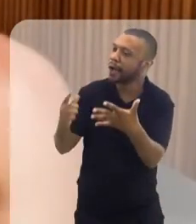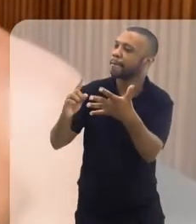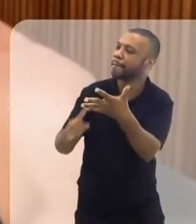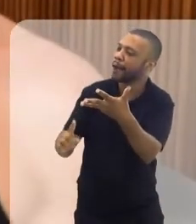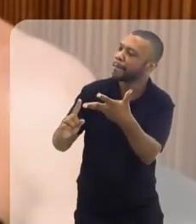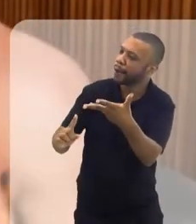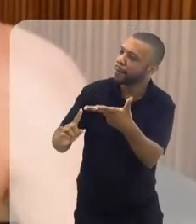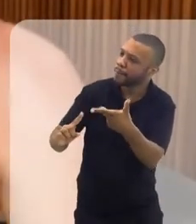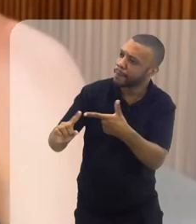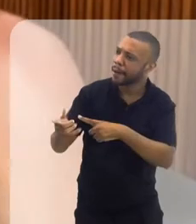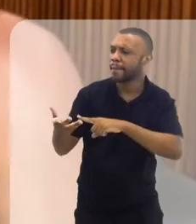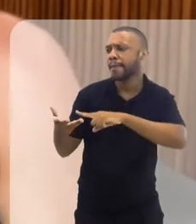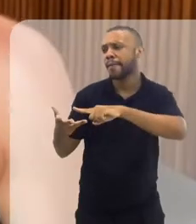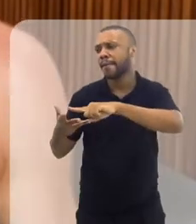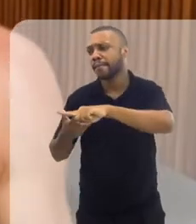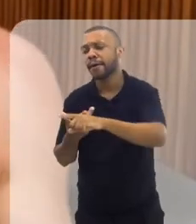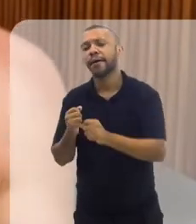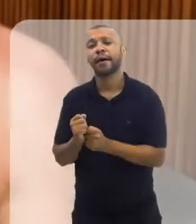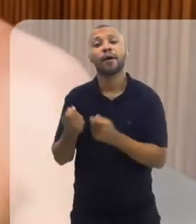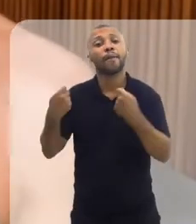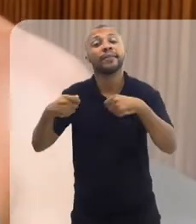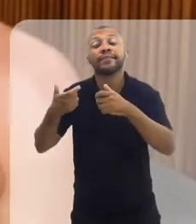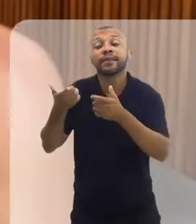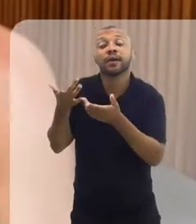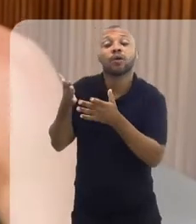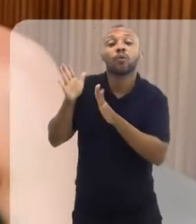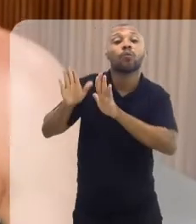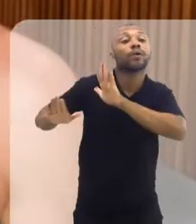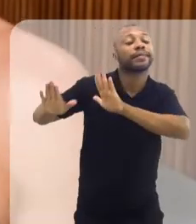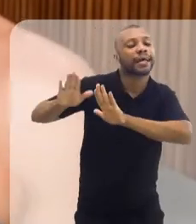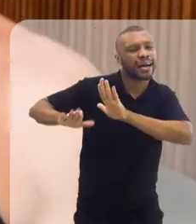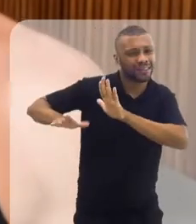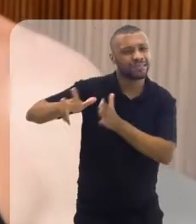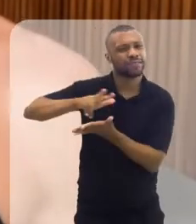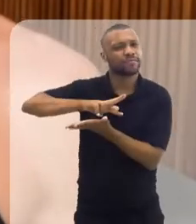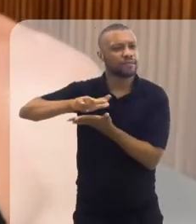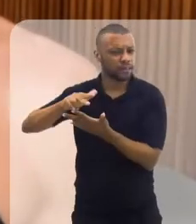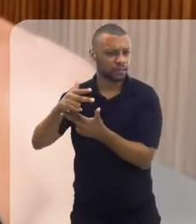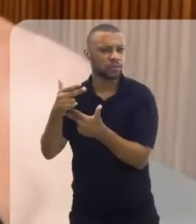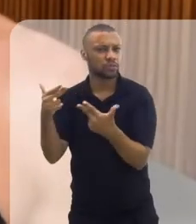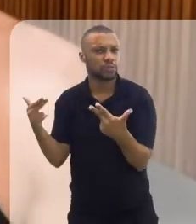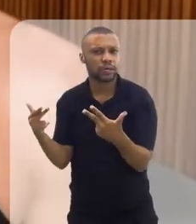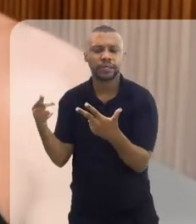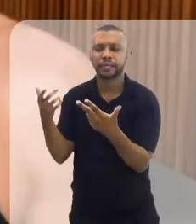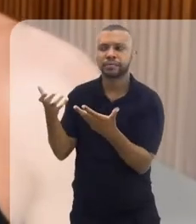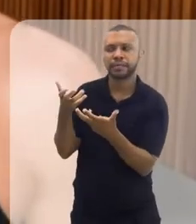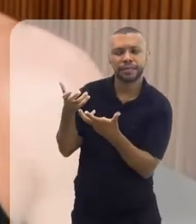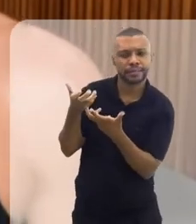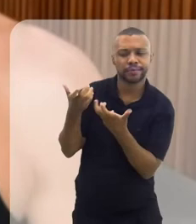tinha que tomar muito cuidado com várias questões. Então,